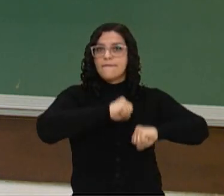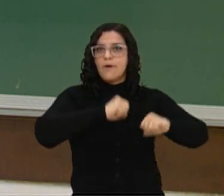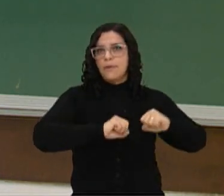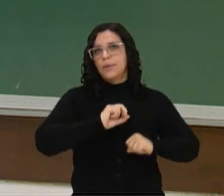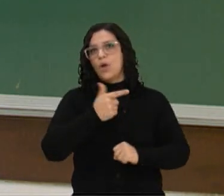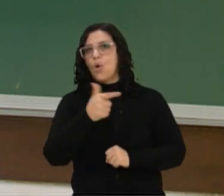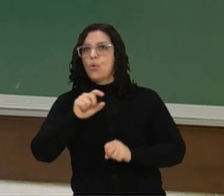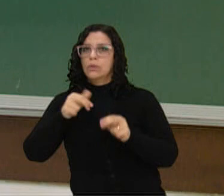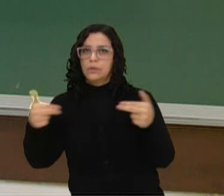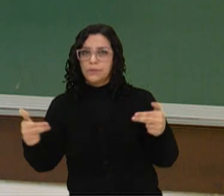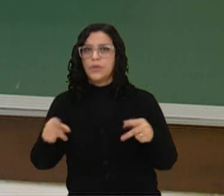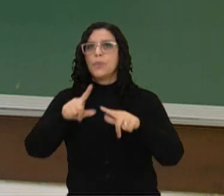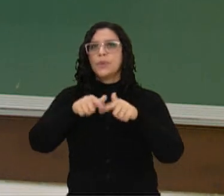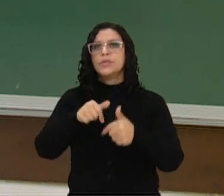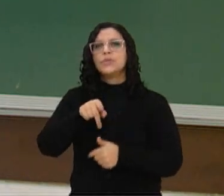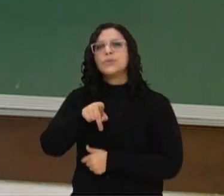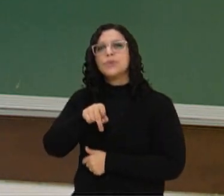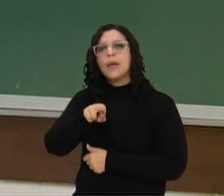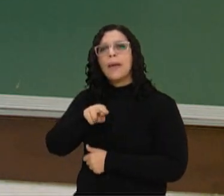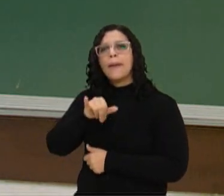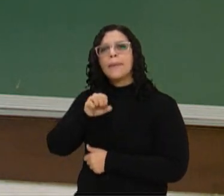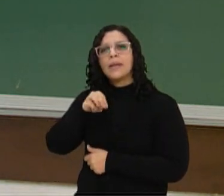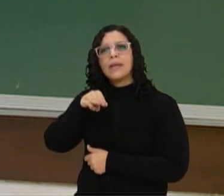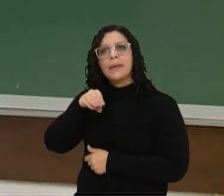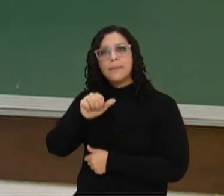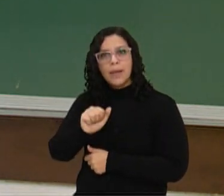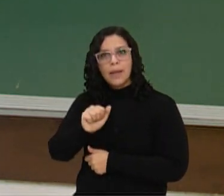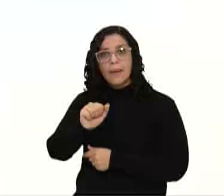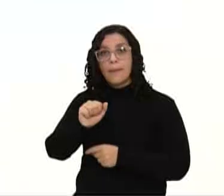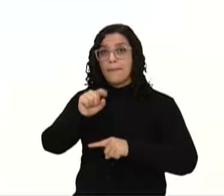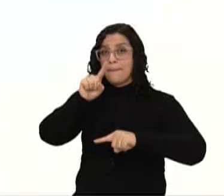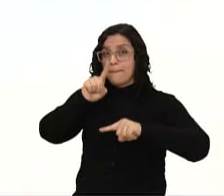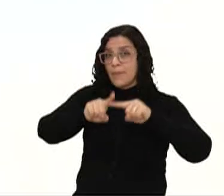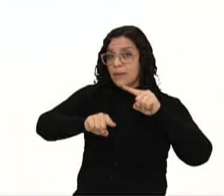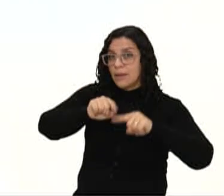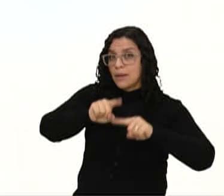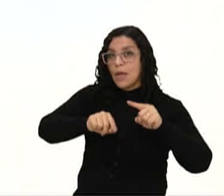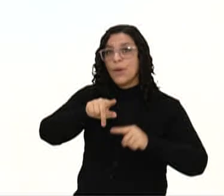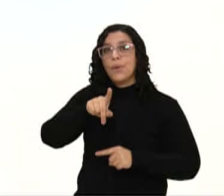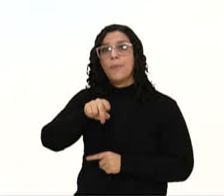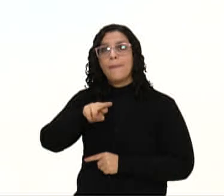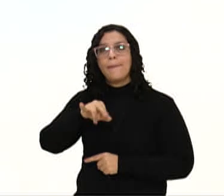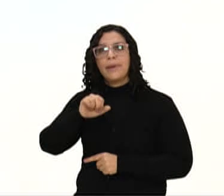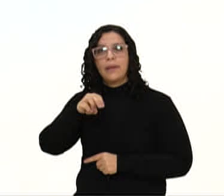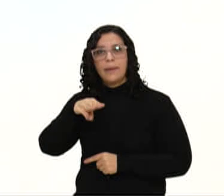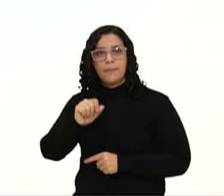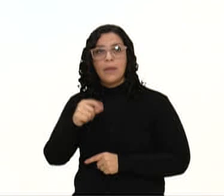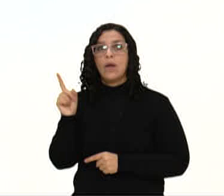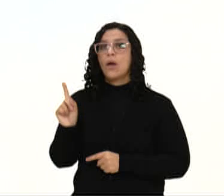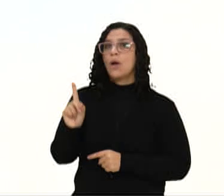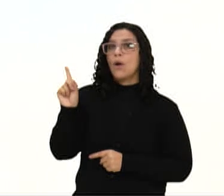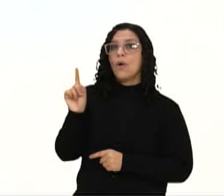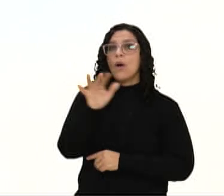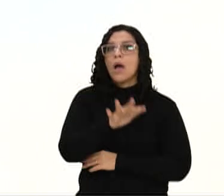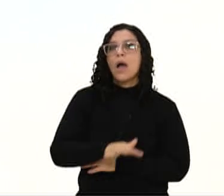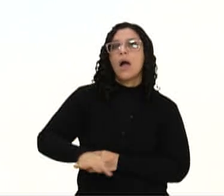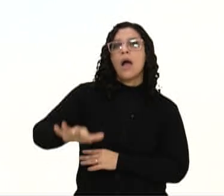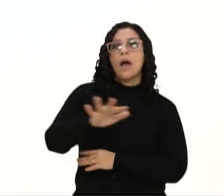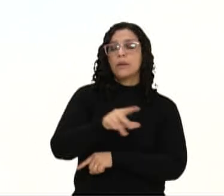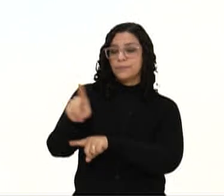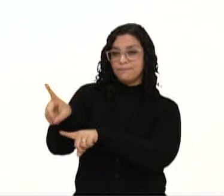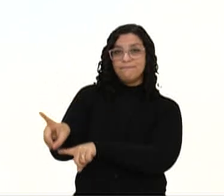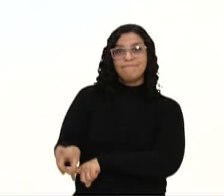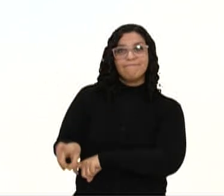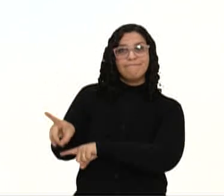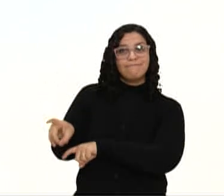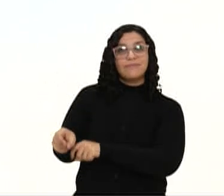Então, a gente usa esse termo, né? E aí, uma imagem ali que remete para a gente a ideia do espaço rural,